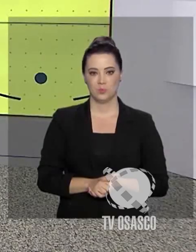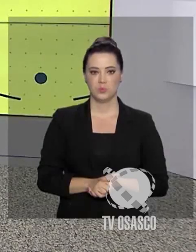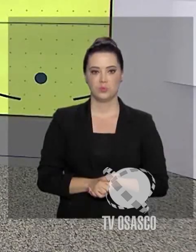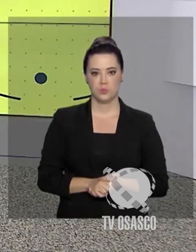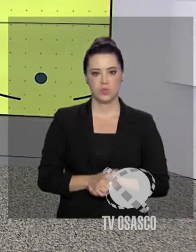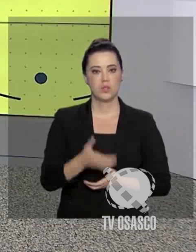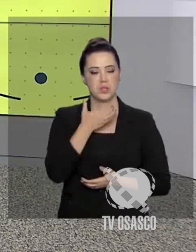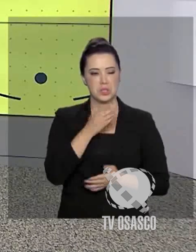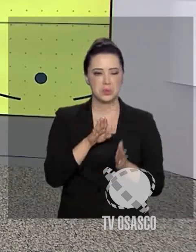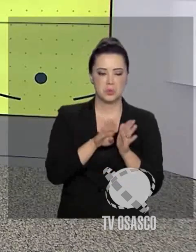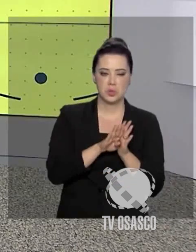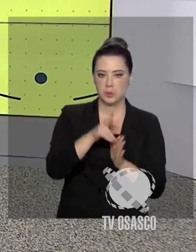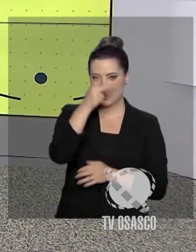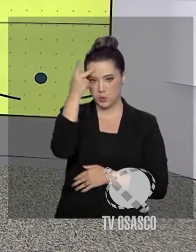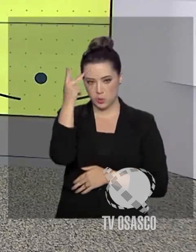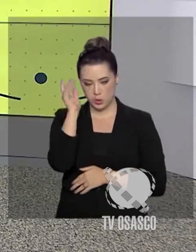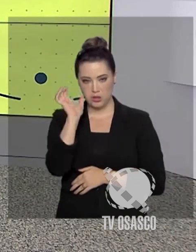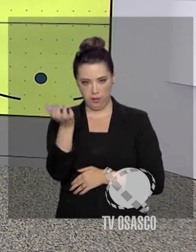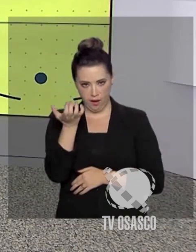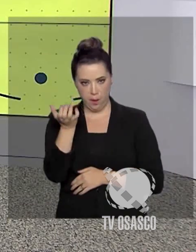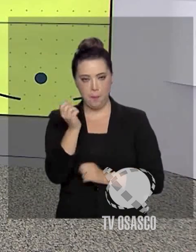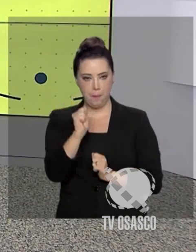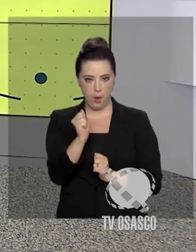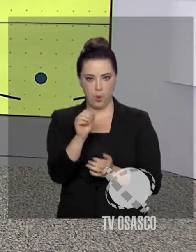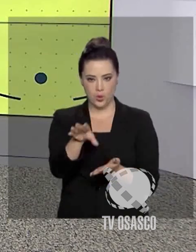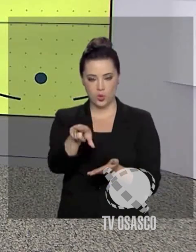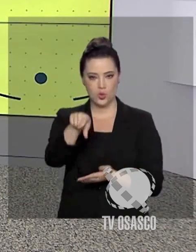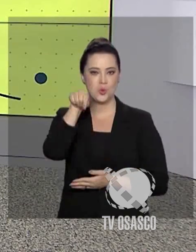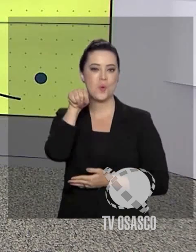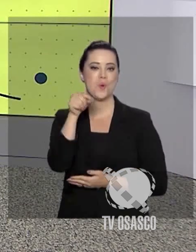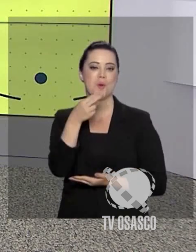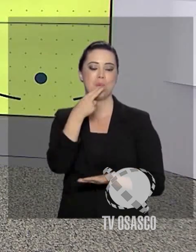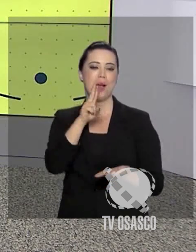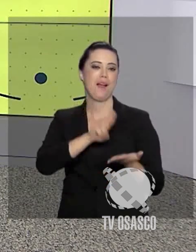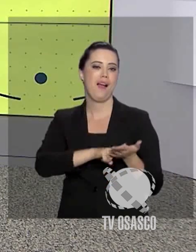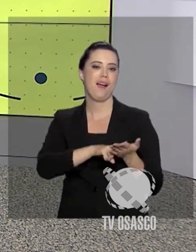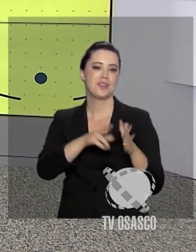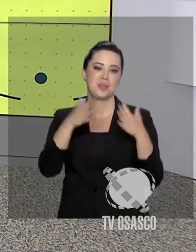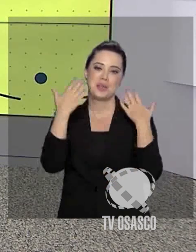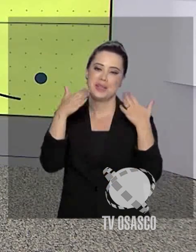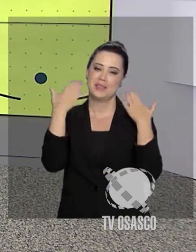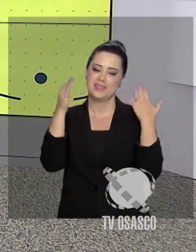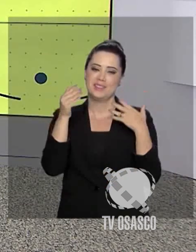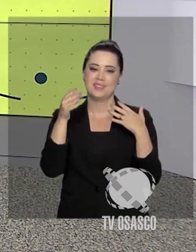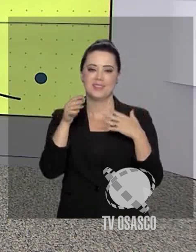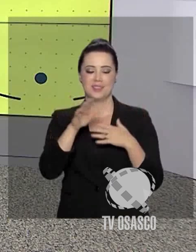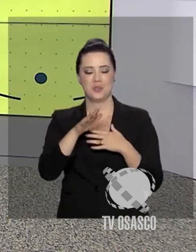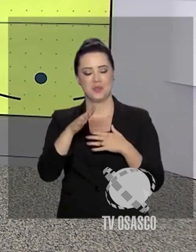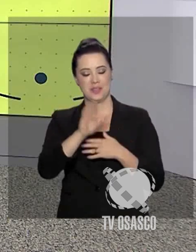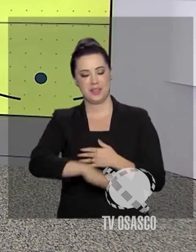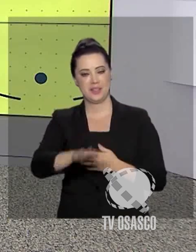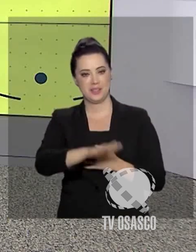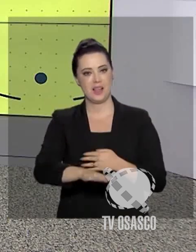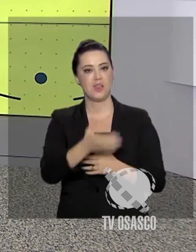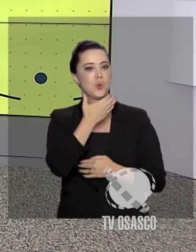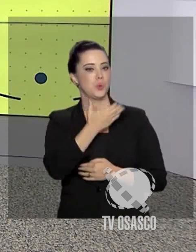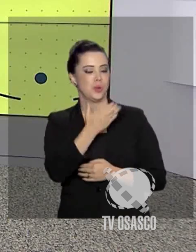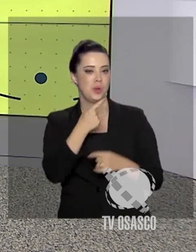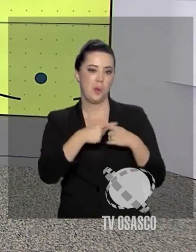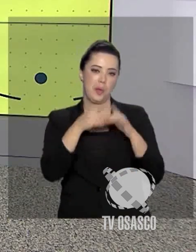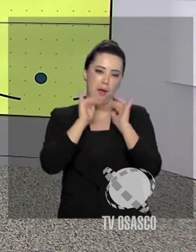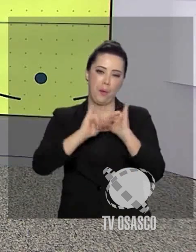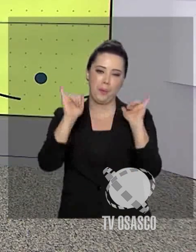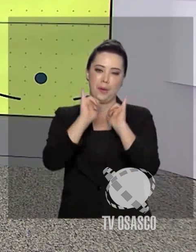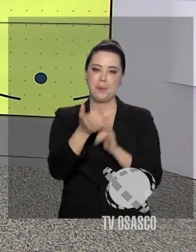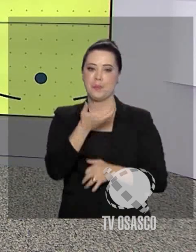Dezembro chegando, quem quiser já pode adotar uma cartinha e fazer a alegria da garotada no Natal. É a campanha Papai Noel